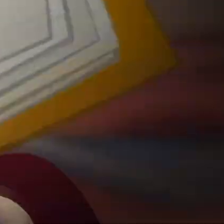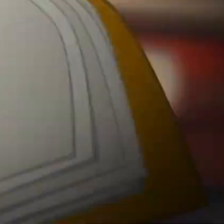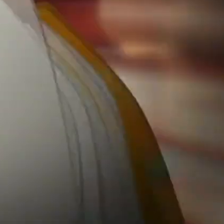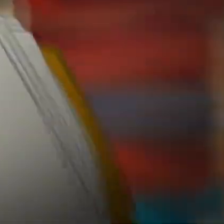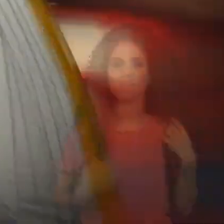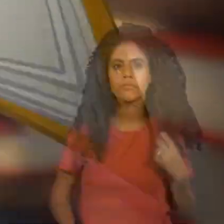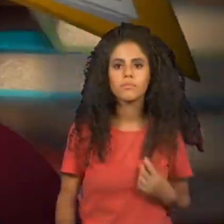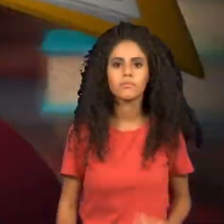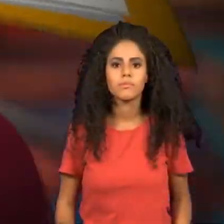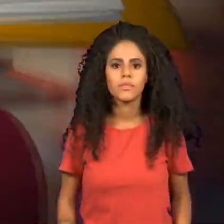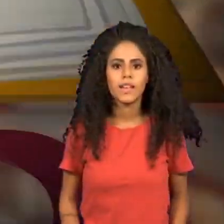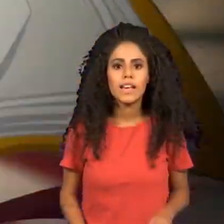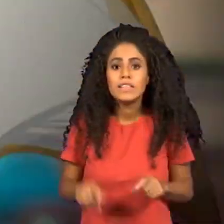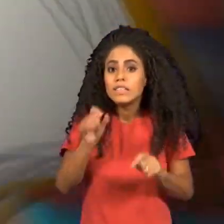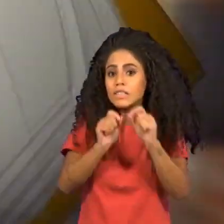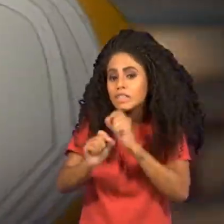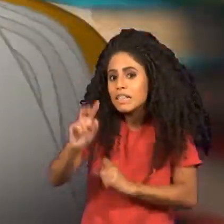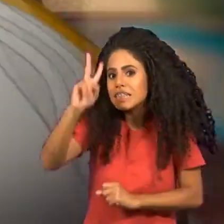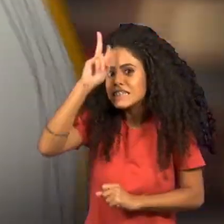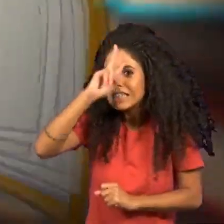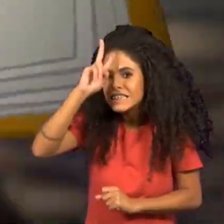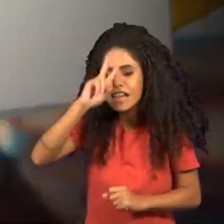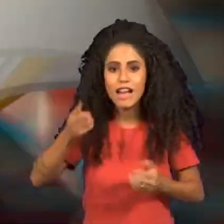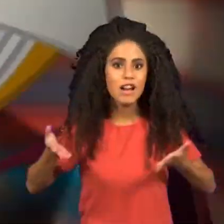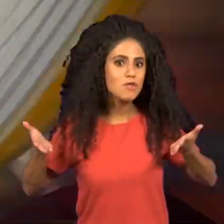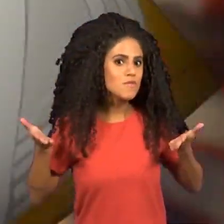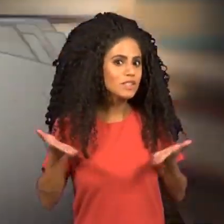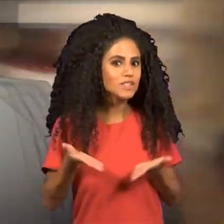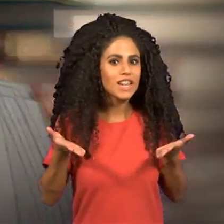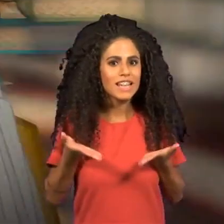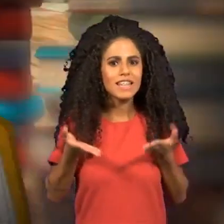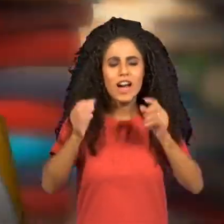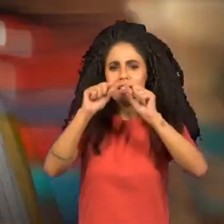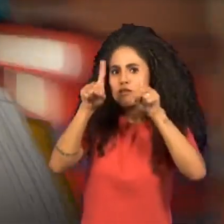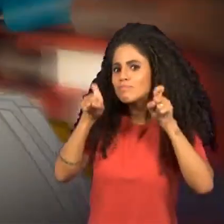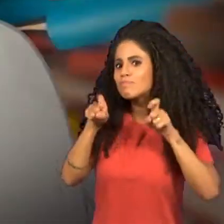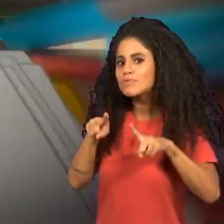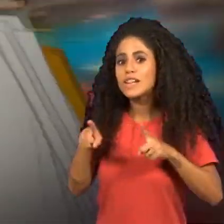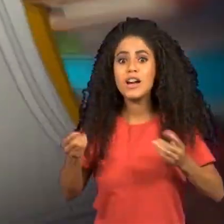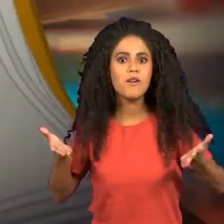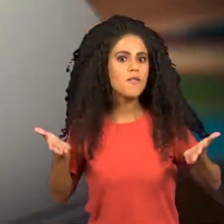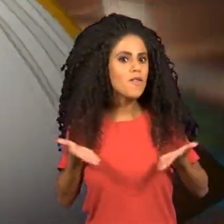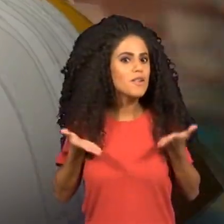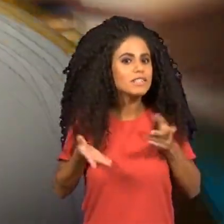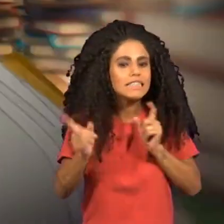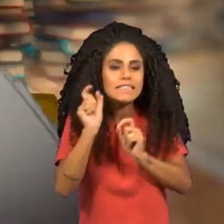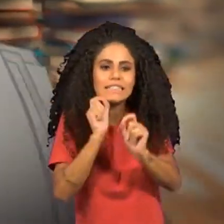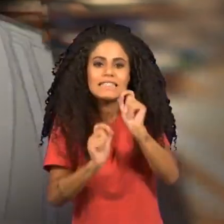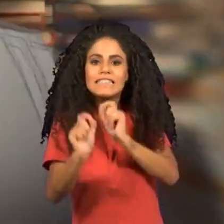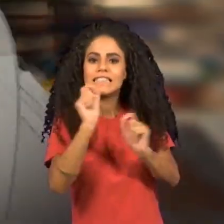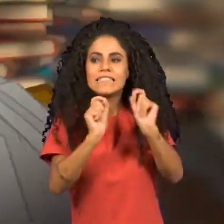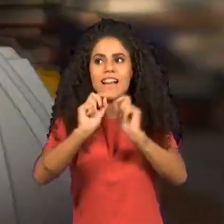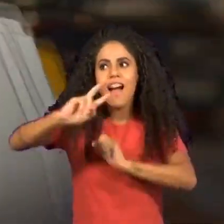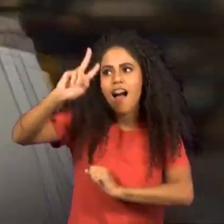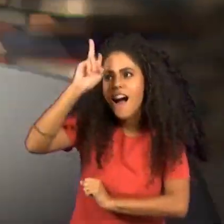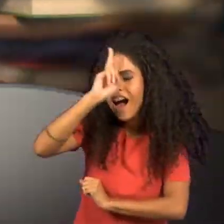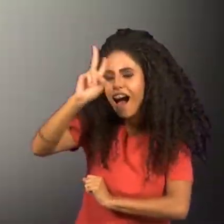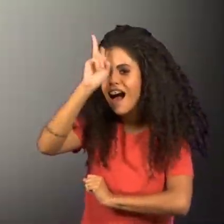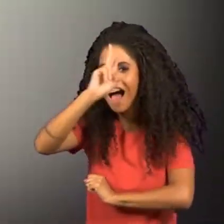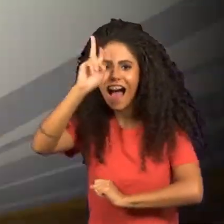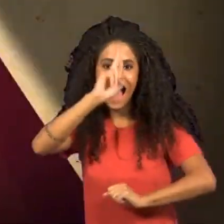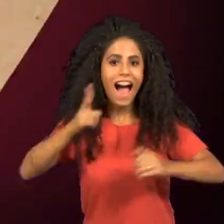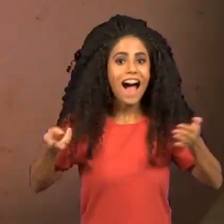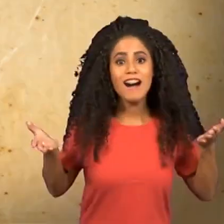Qual a história de hoje história de hoje Qual a história de